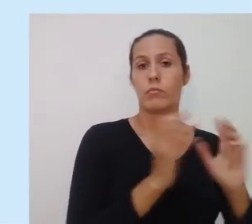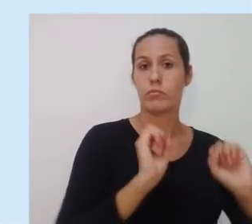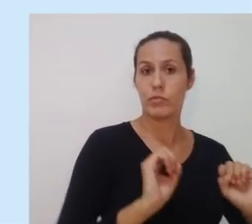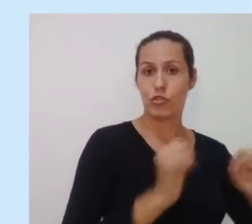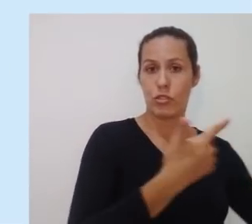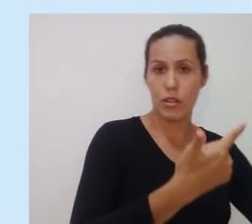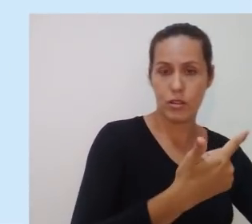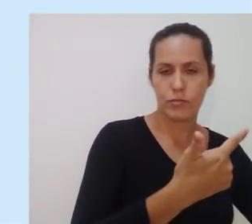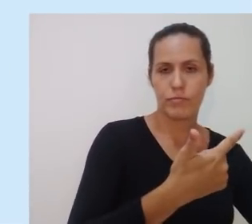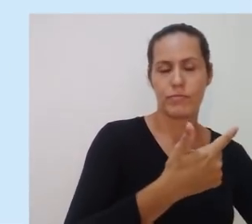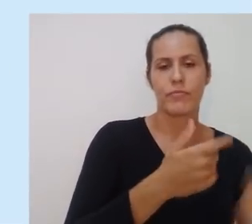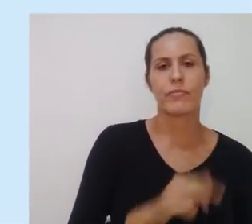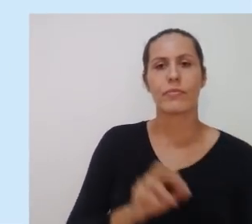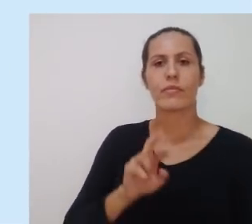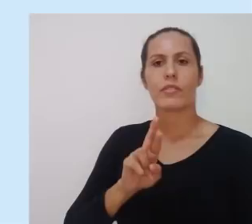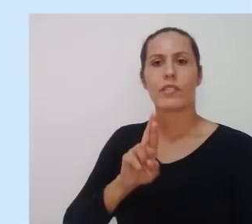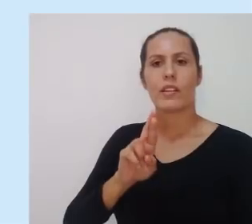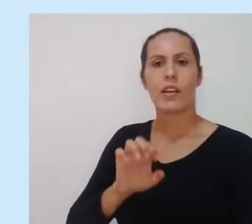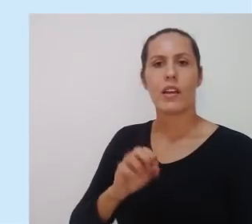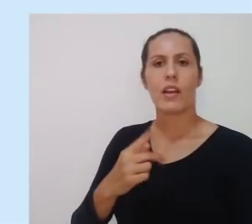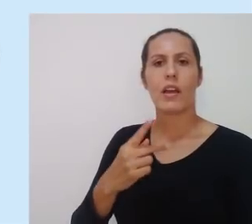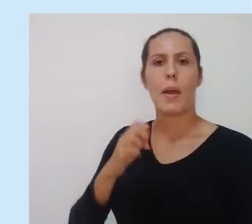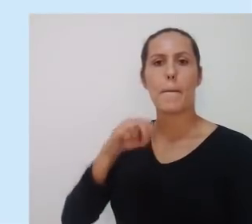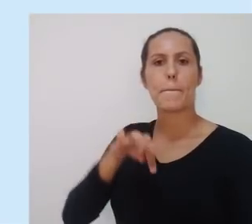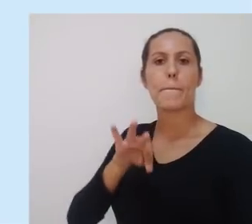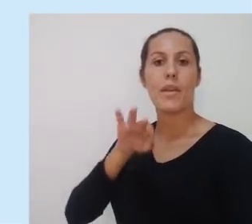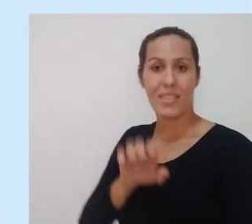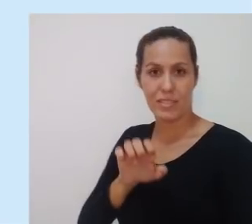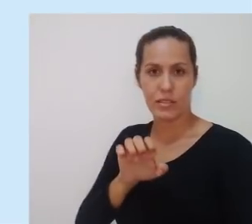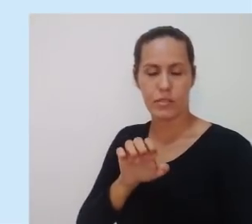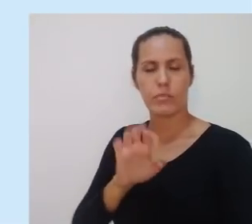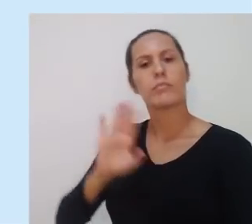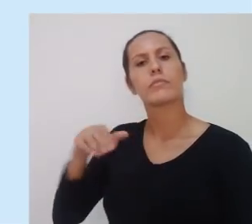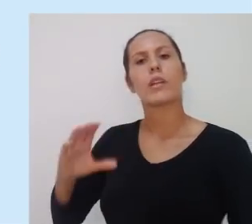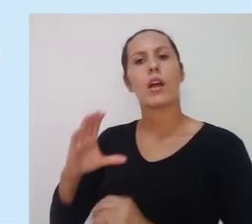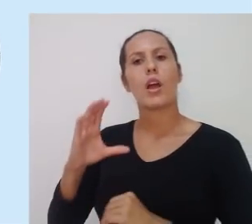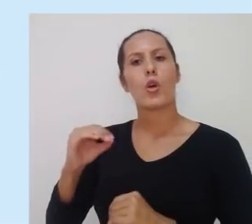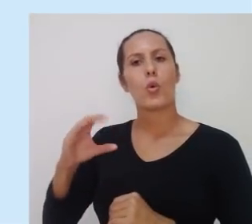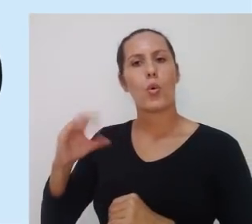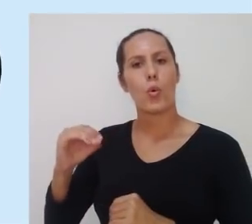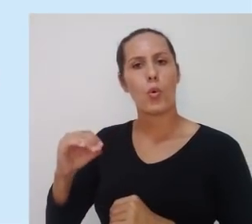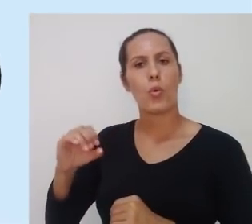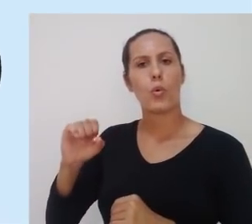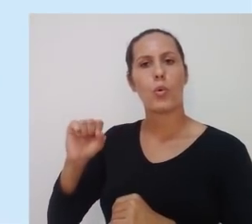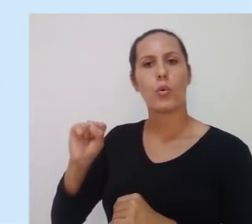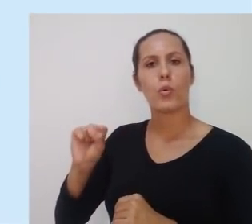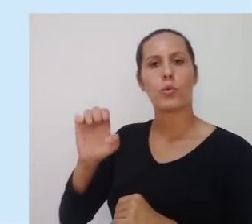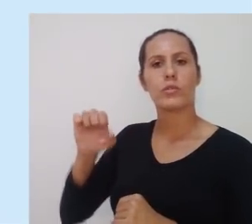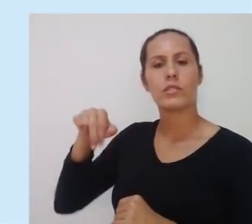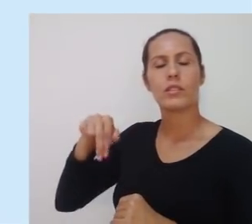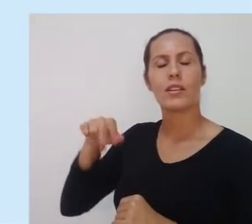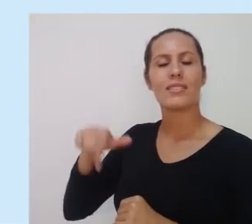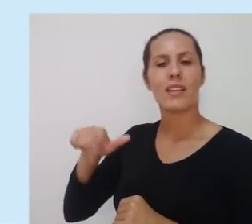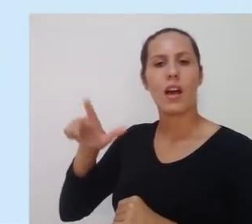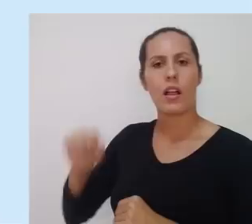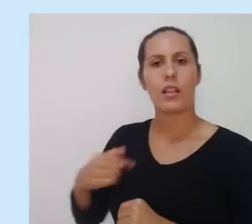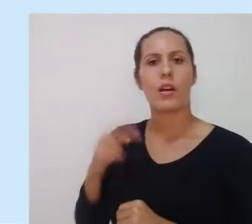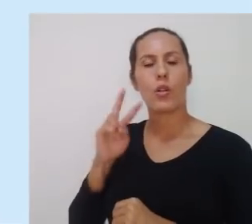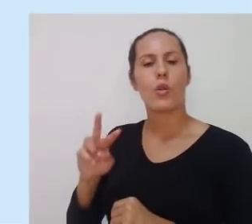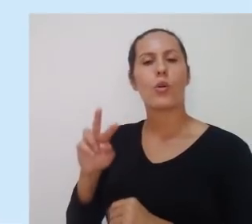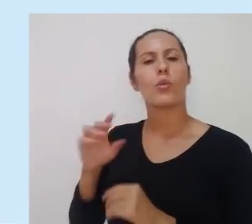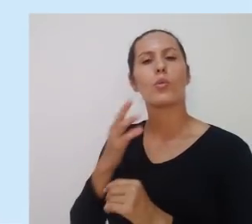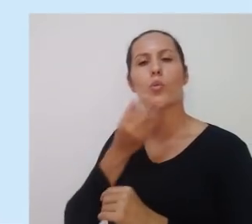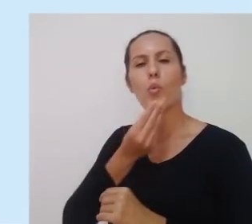Vamos lembrar. Batalhas de Slam, Repente, O Coco de Senzala, coloca lá